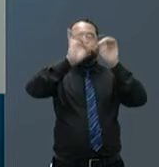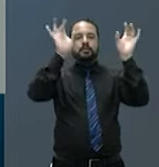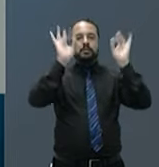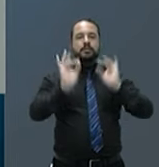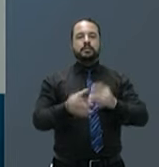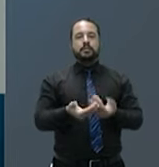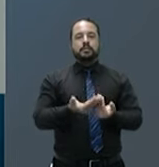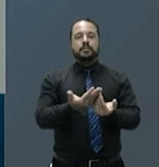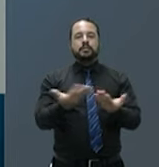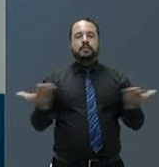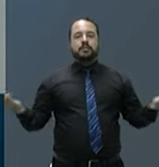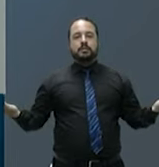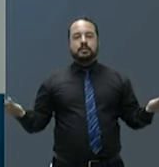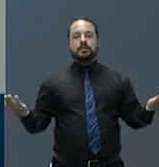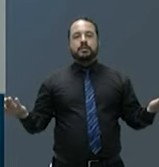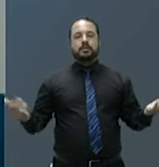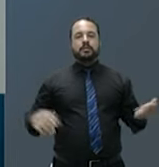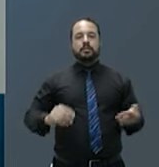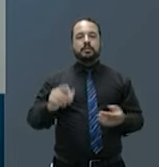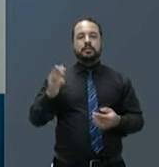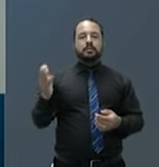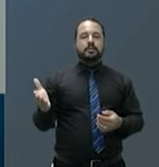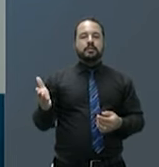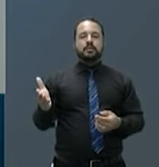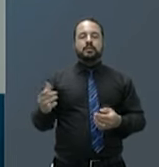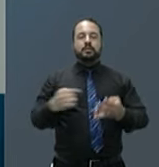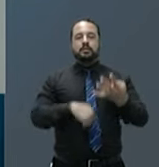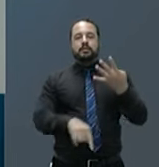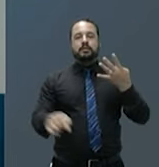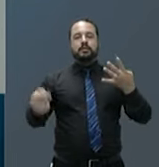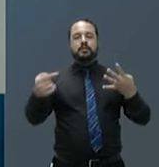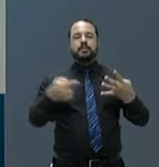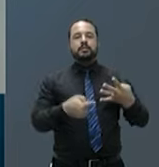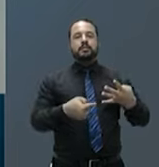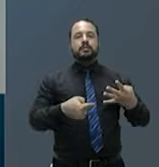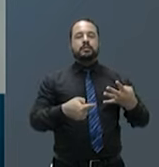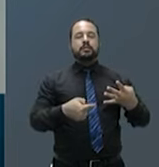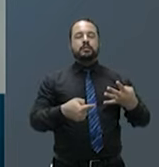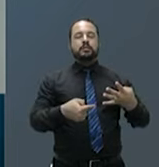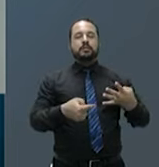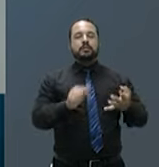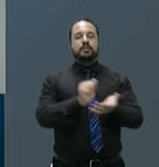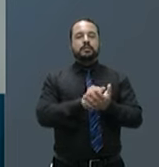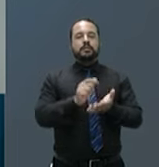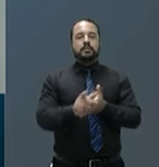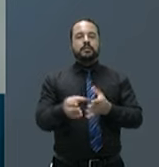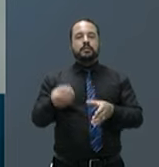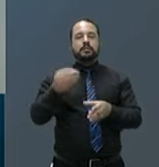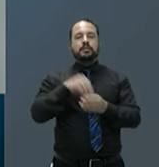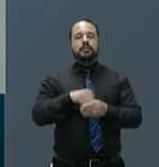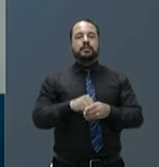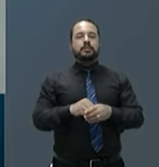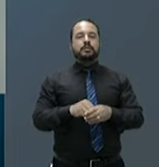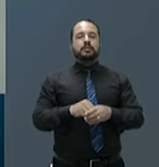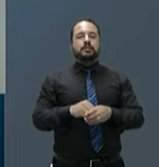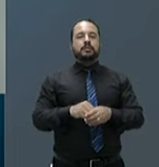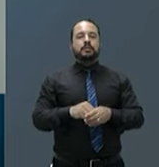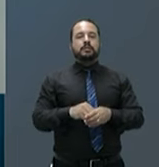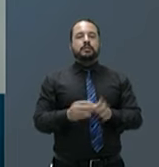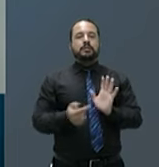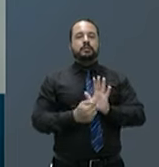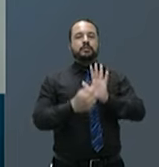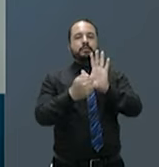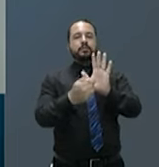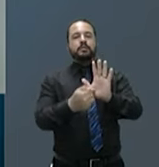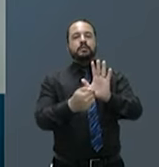ao esgotamento da instância, no caso, o agravo interno interposto na origem, para viabilizar o recurso aos tribunais